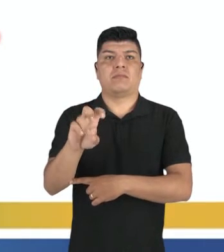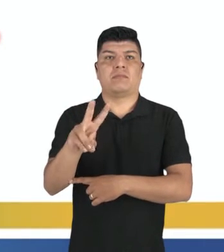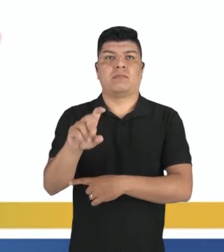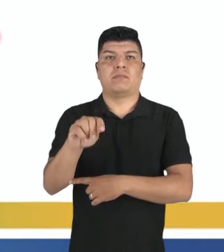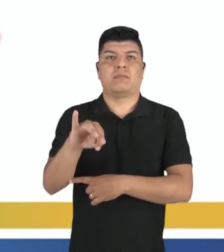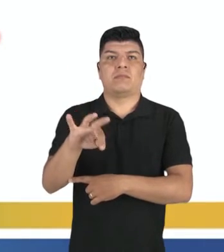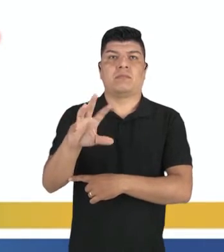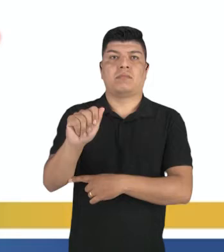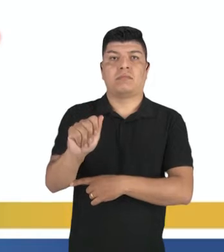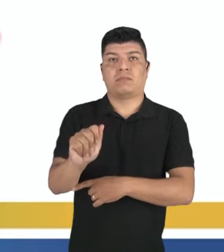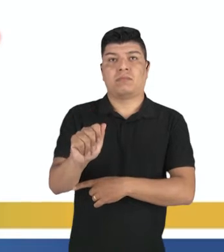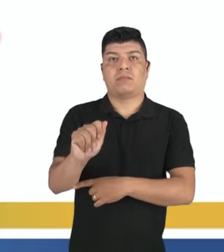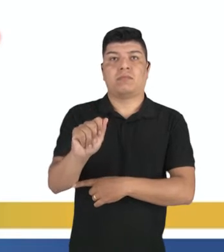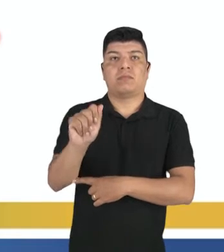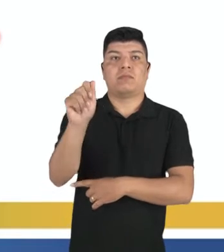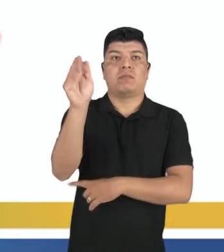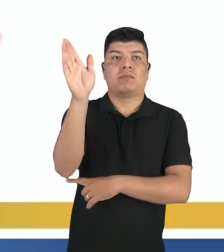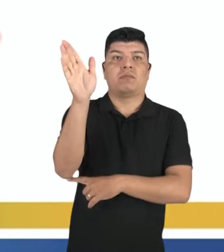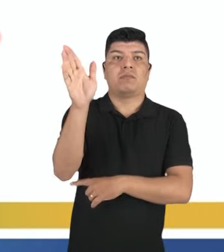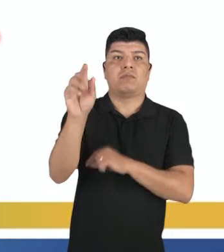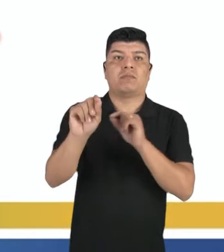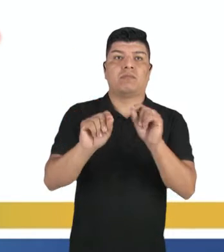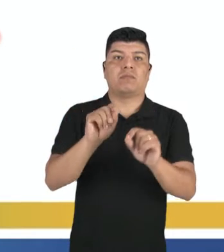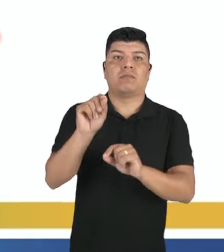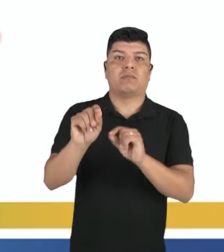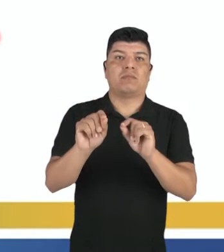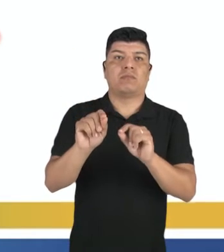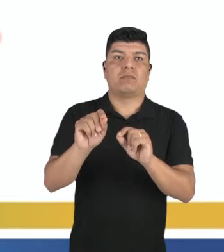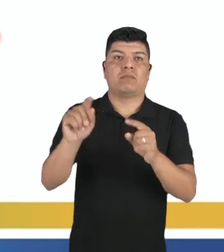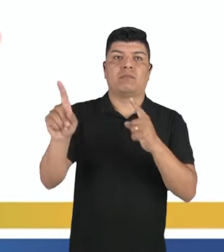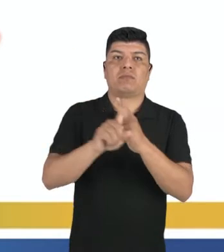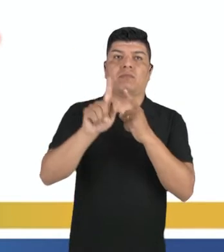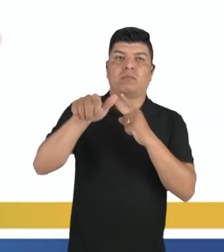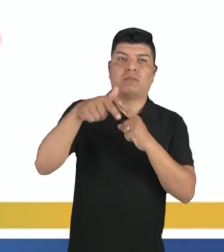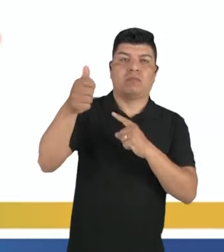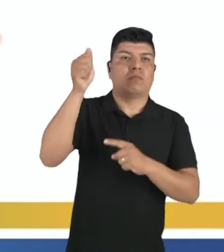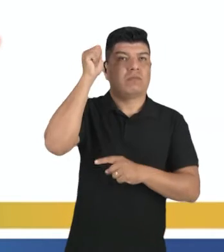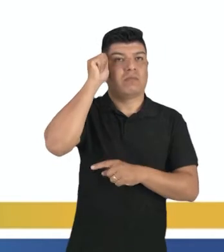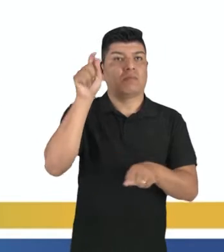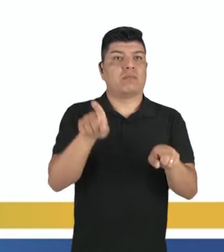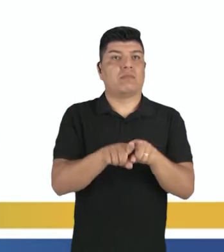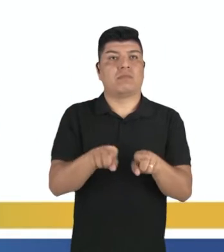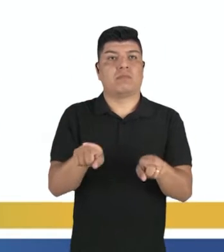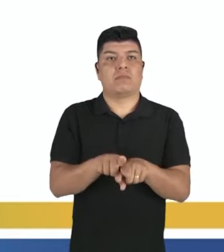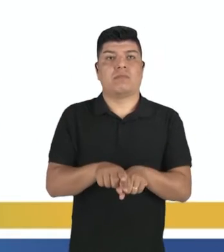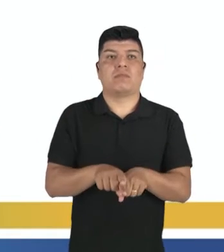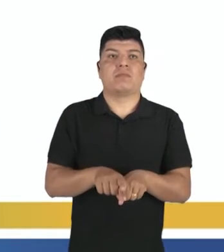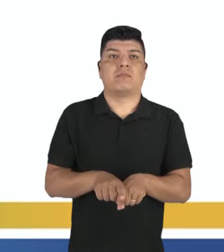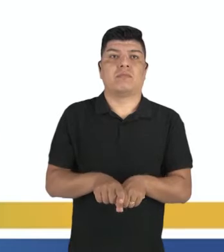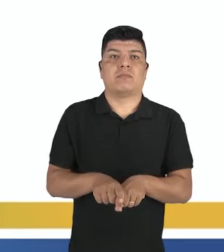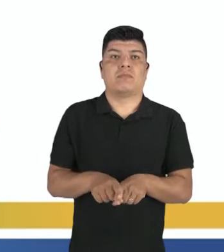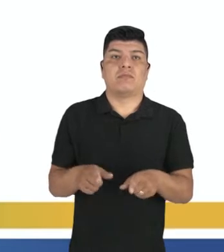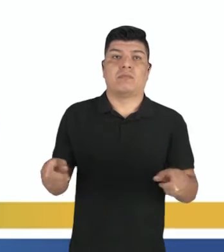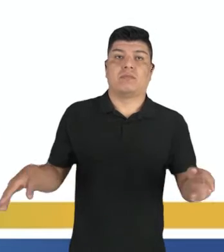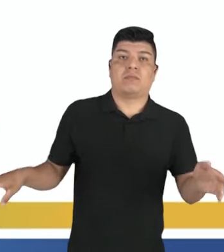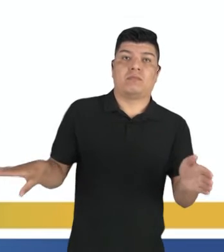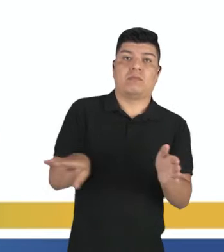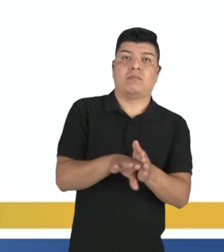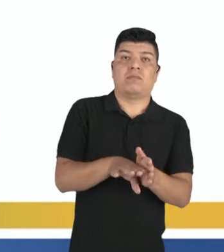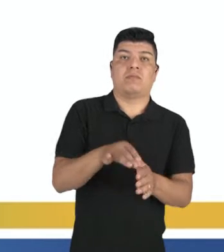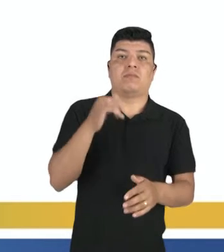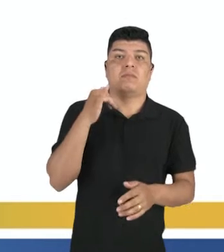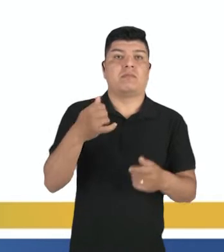ou tê-la-ia encontrado em algum outro autor. Acabou de chegar dizendo-lhe